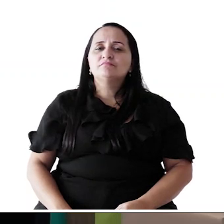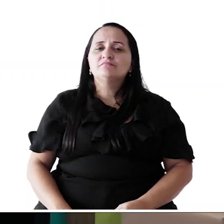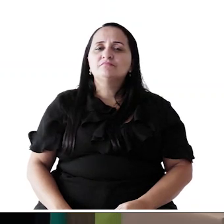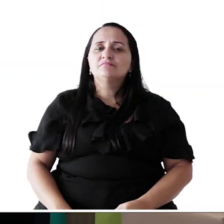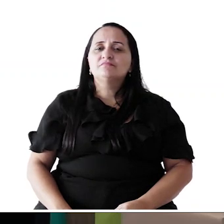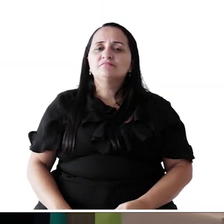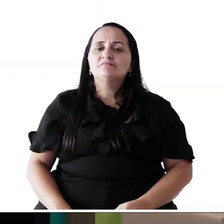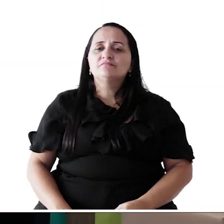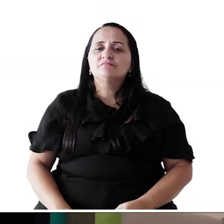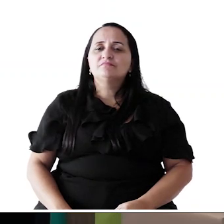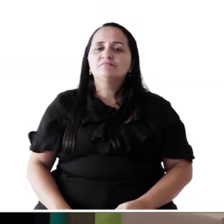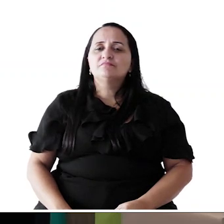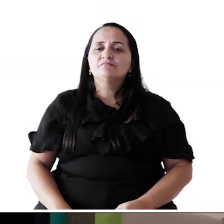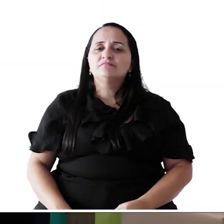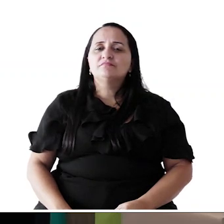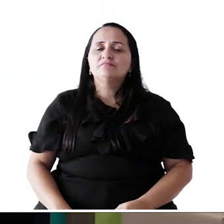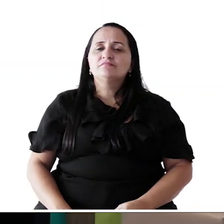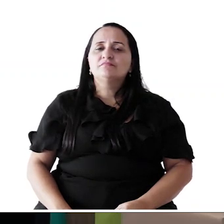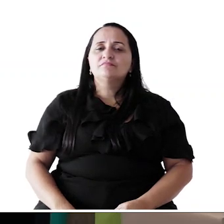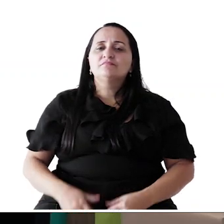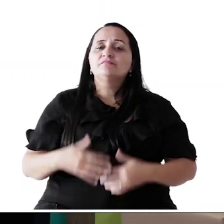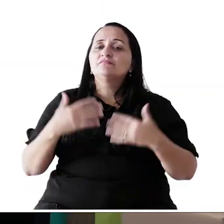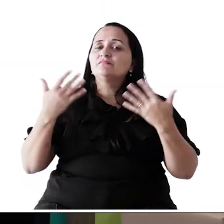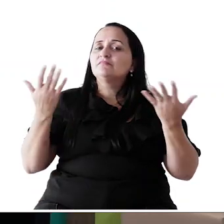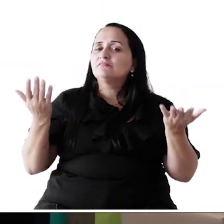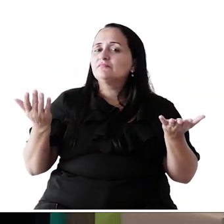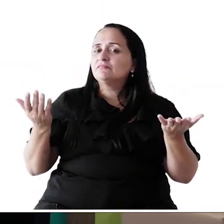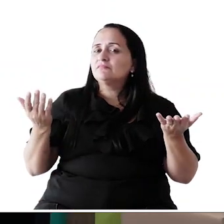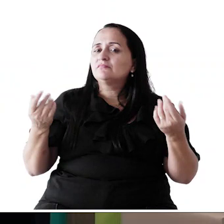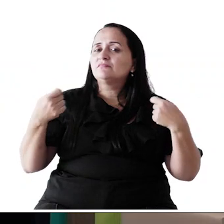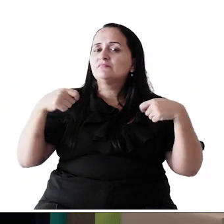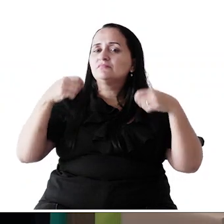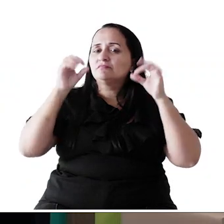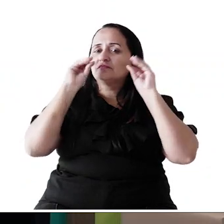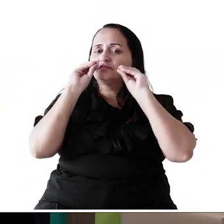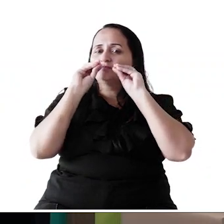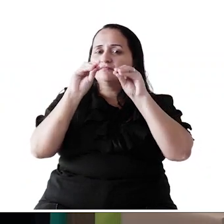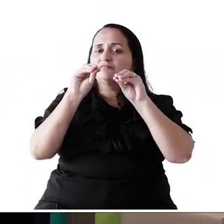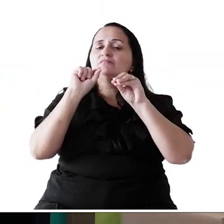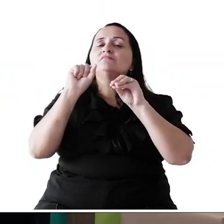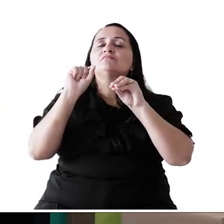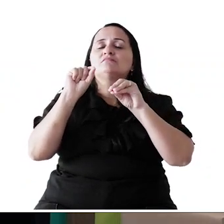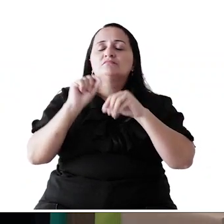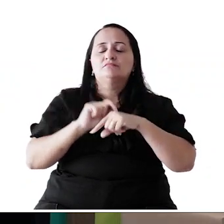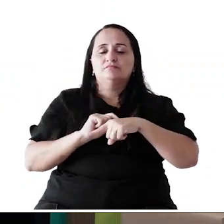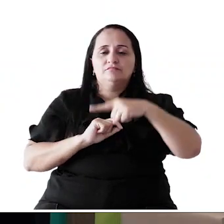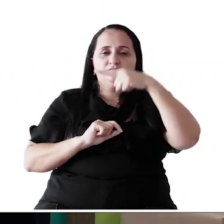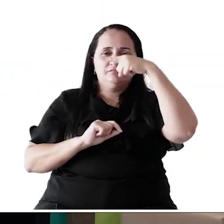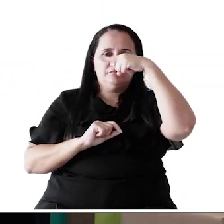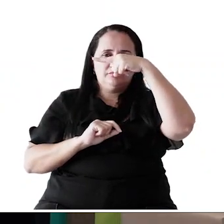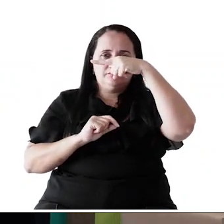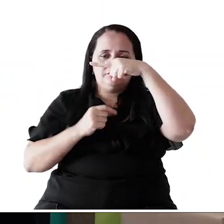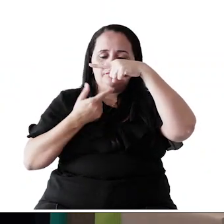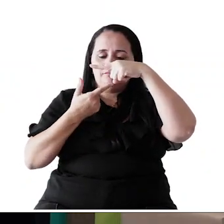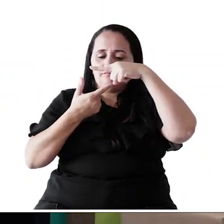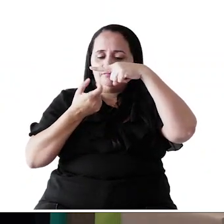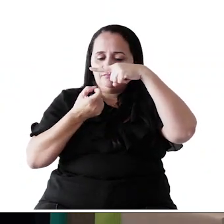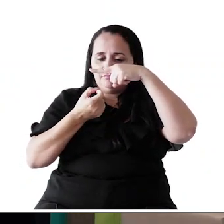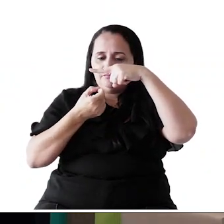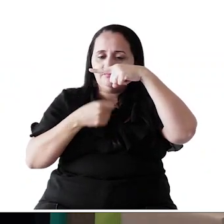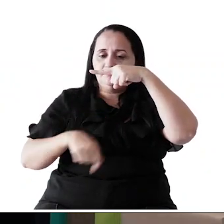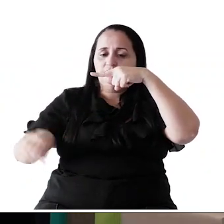15 centímetros. Então, é correto dizer que eu vou